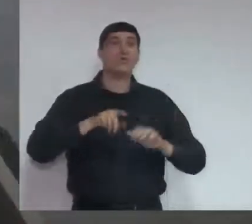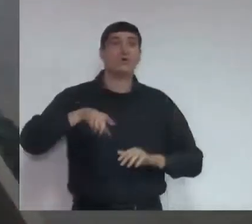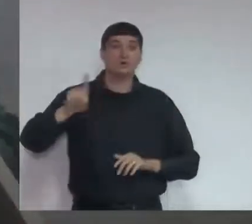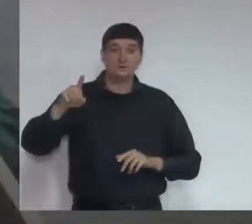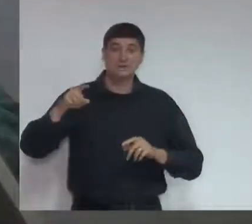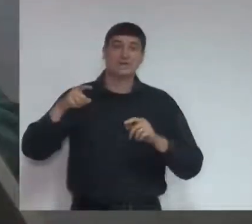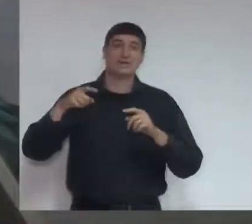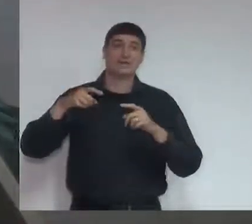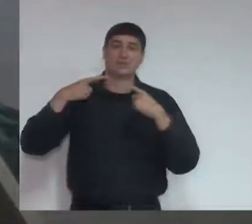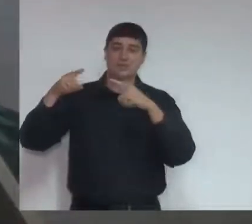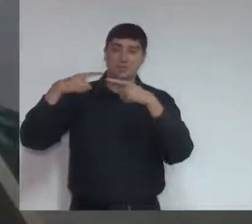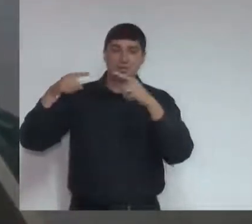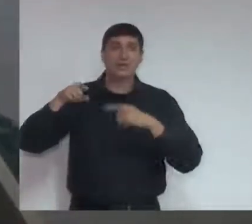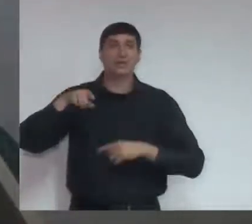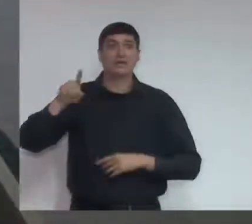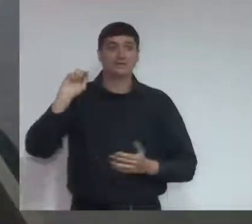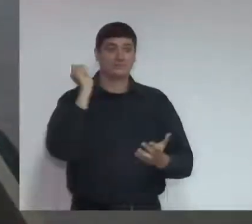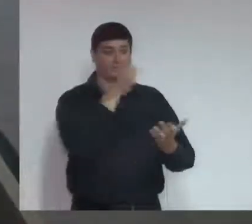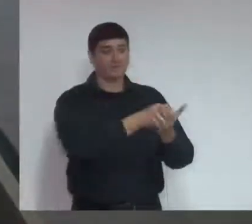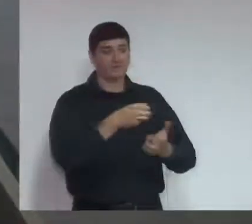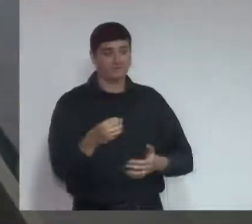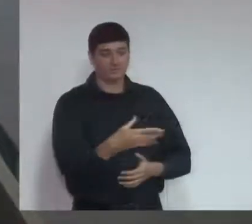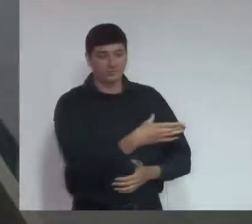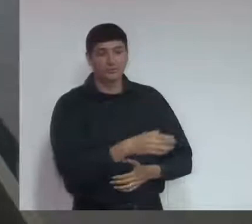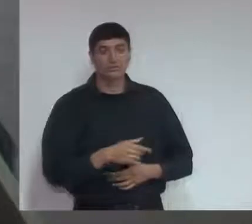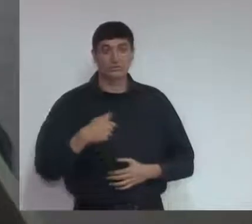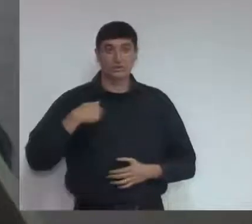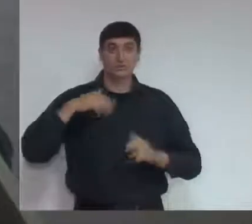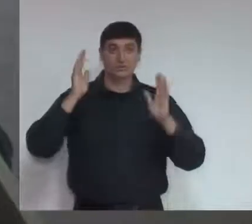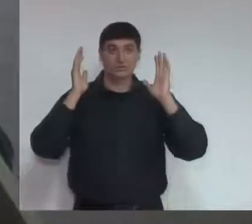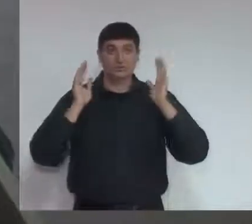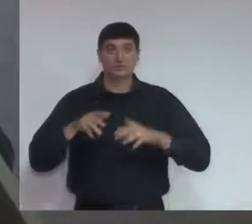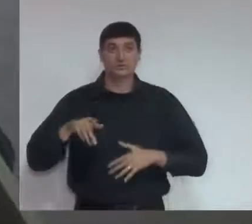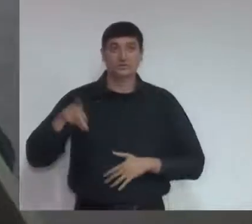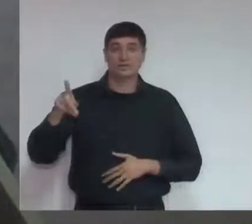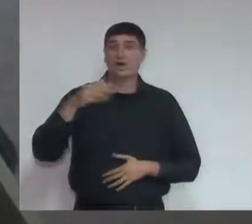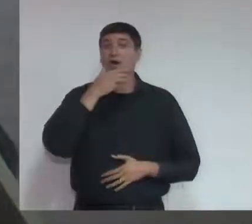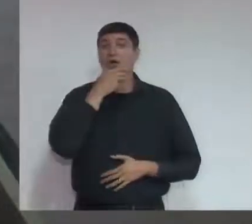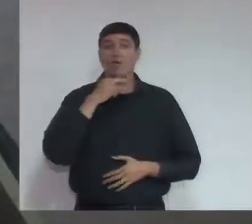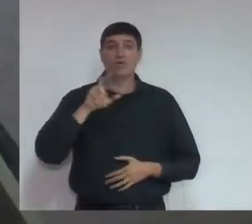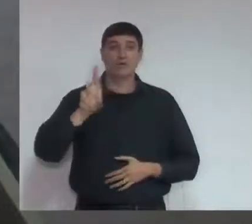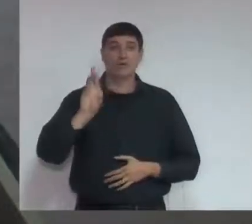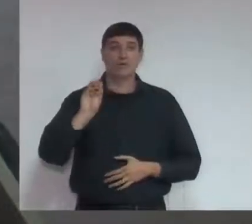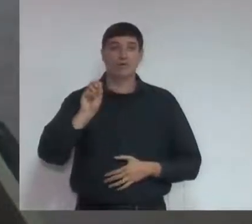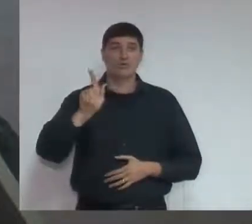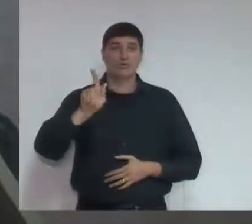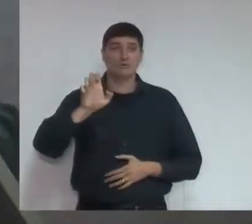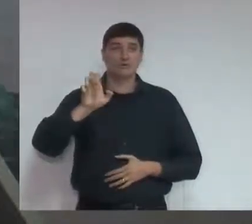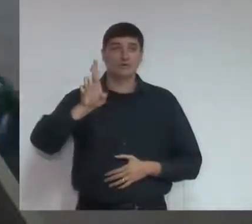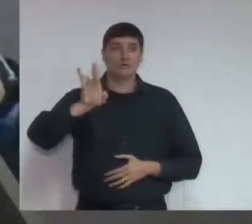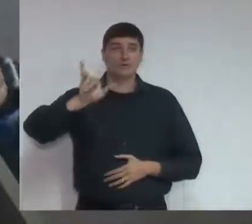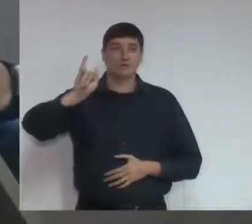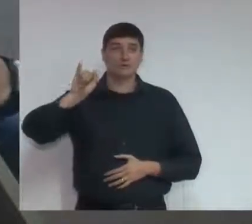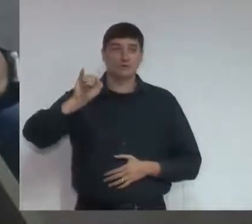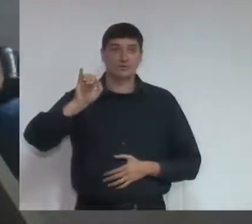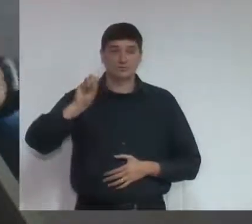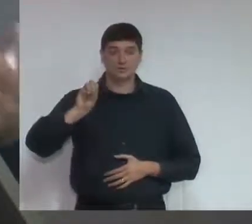contato com o gerente da Divisão de Relacionamento do Poder Público, chamado Rogério Moura. O Rogério ele